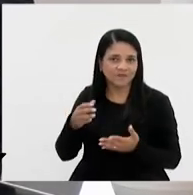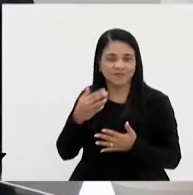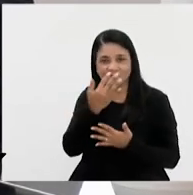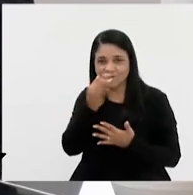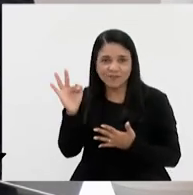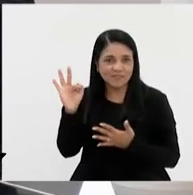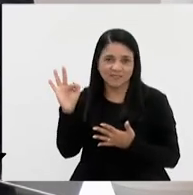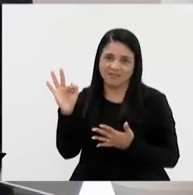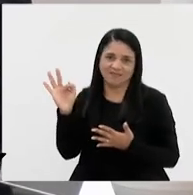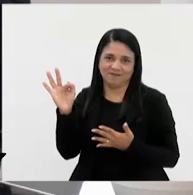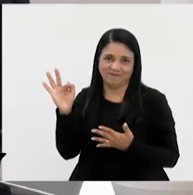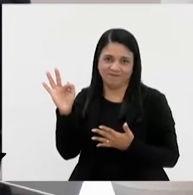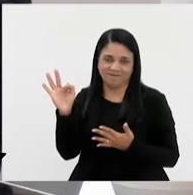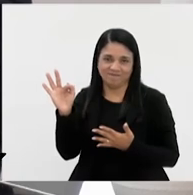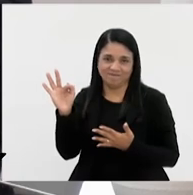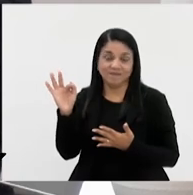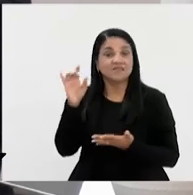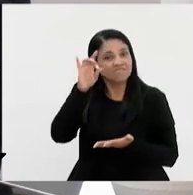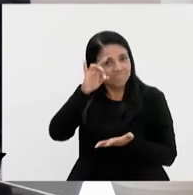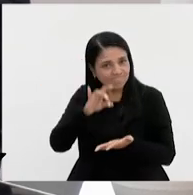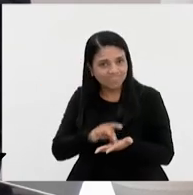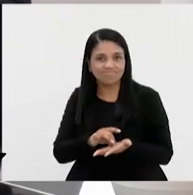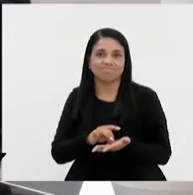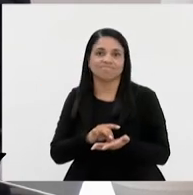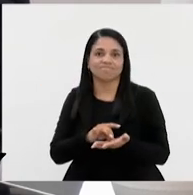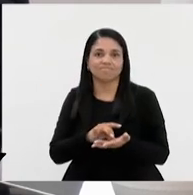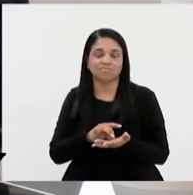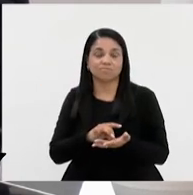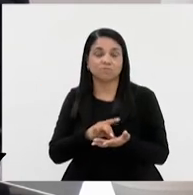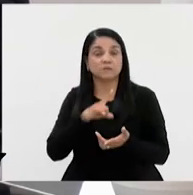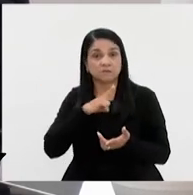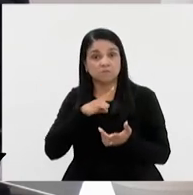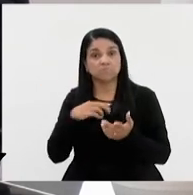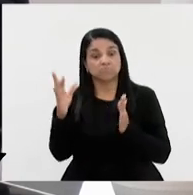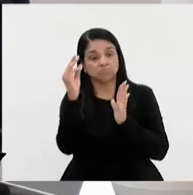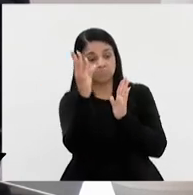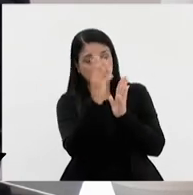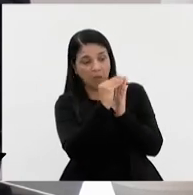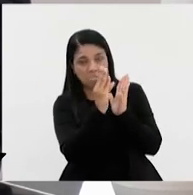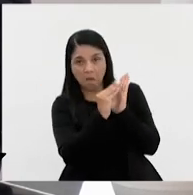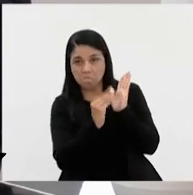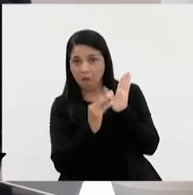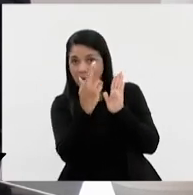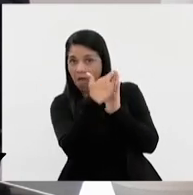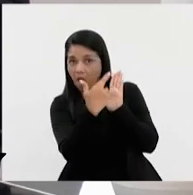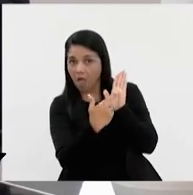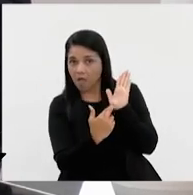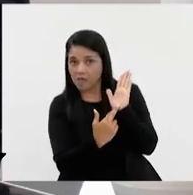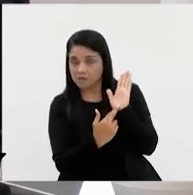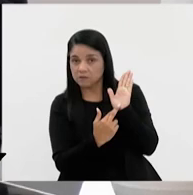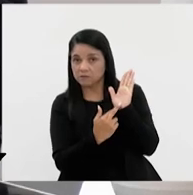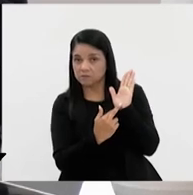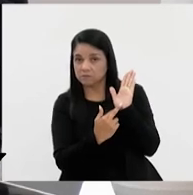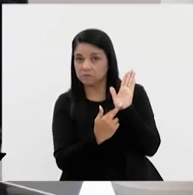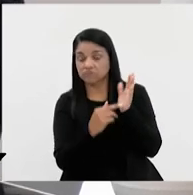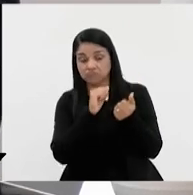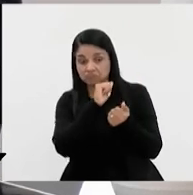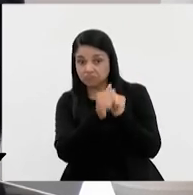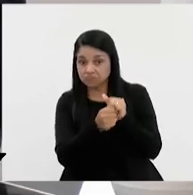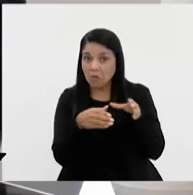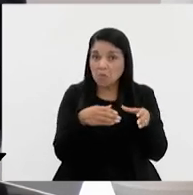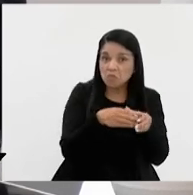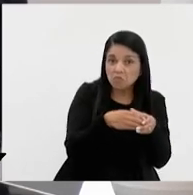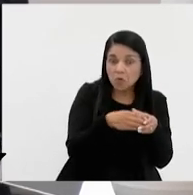tomar a decisão e se elas, na verdade, se elas contemplam uma parte efetiva dos atletas ou uma